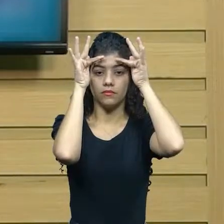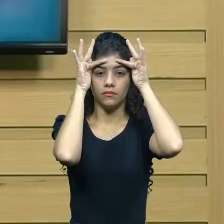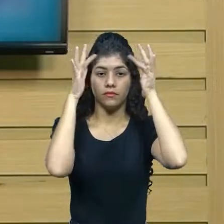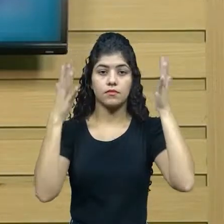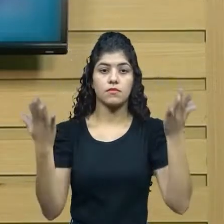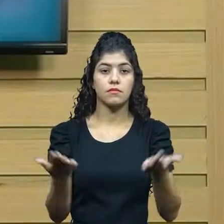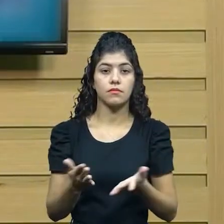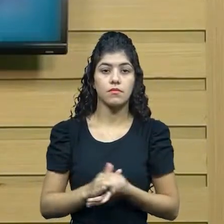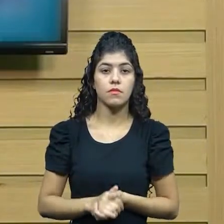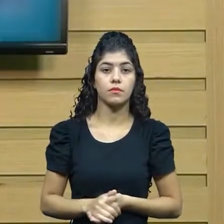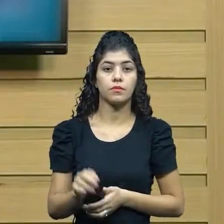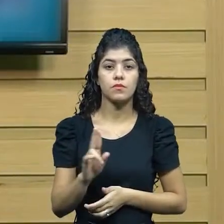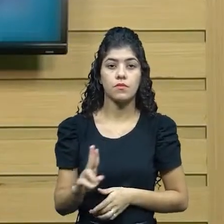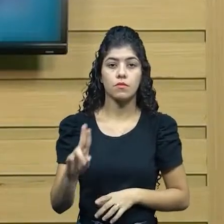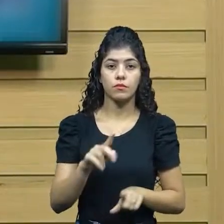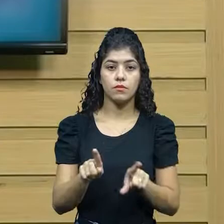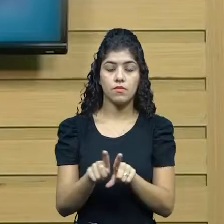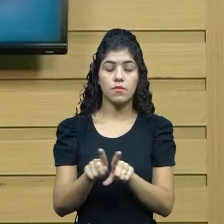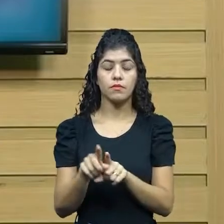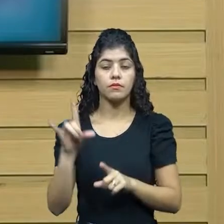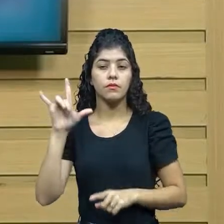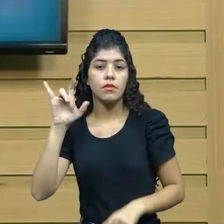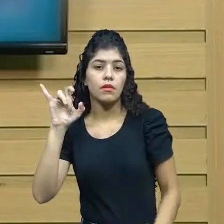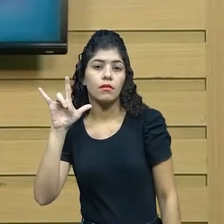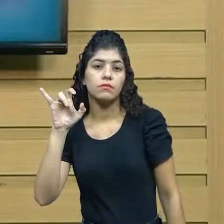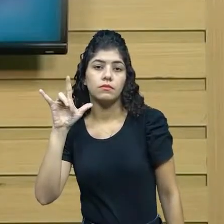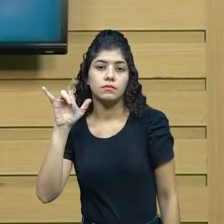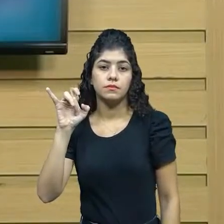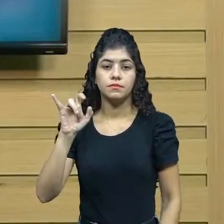quando se utiliza o Instagram,